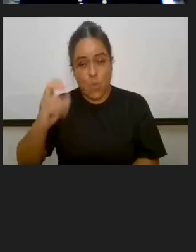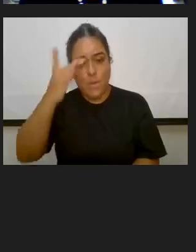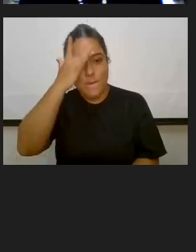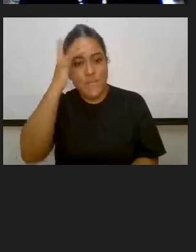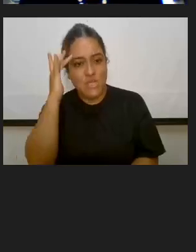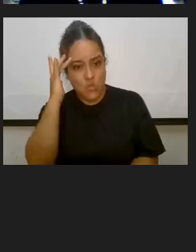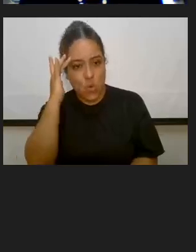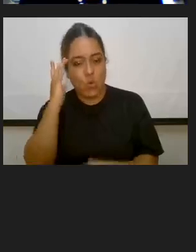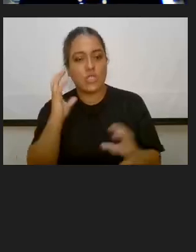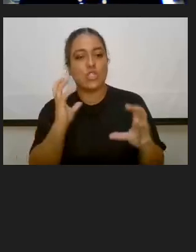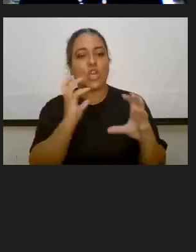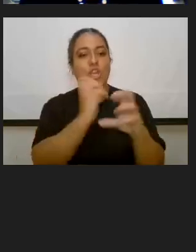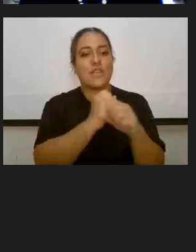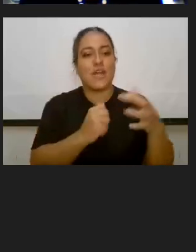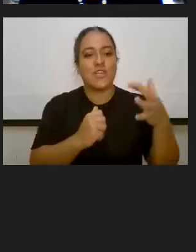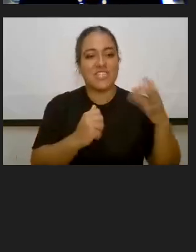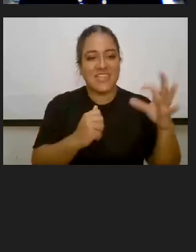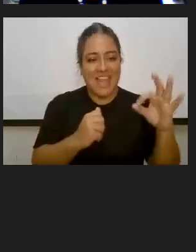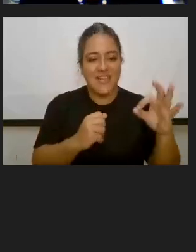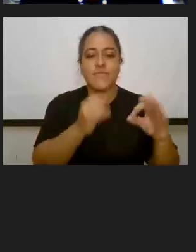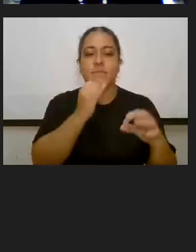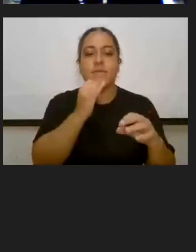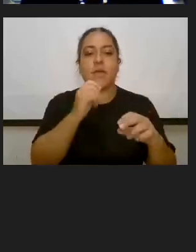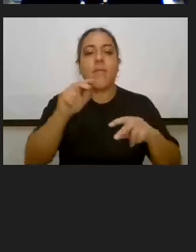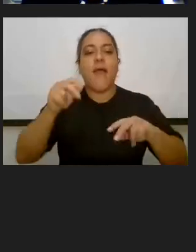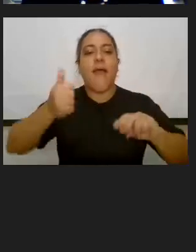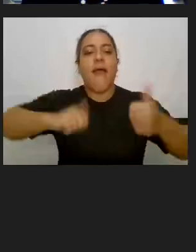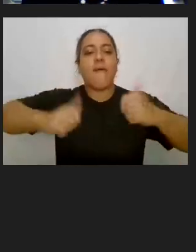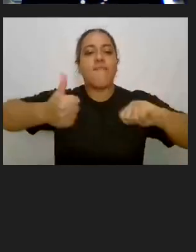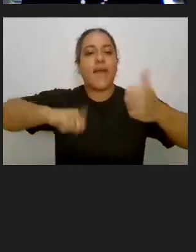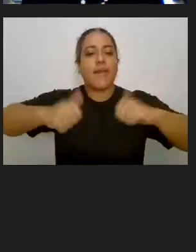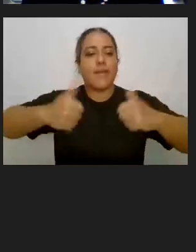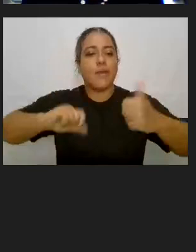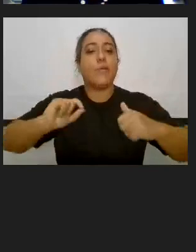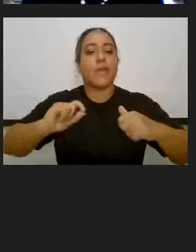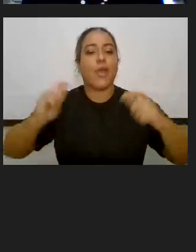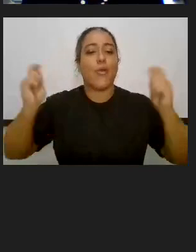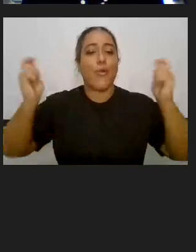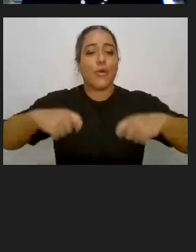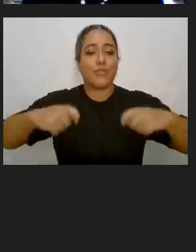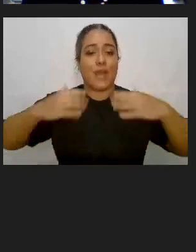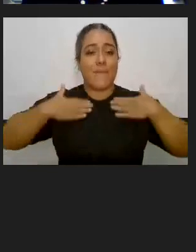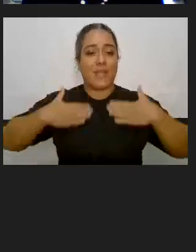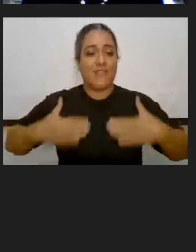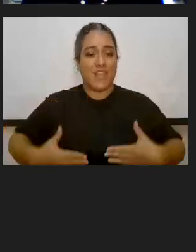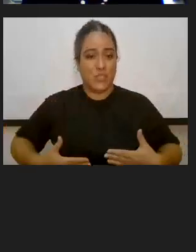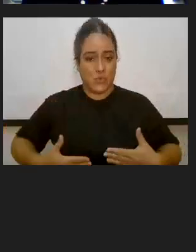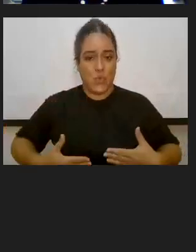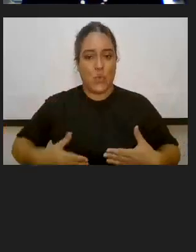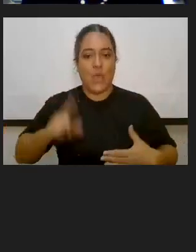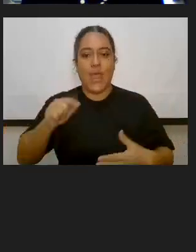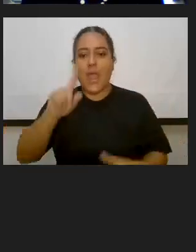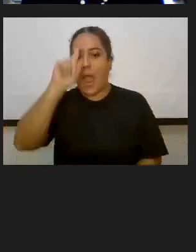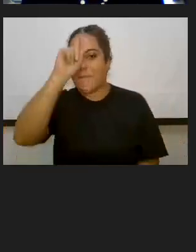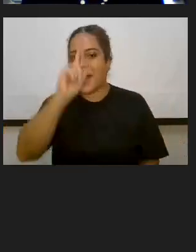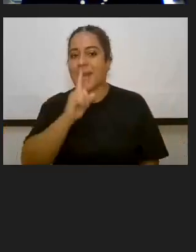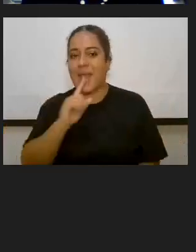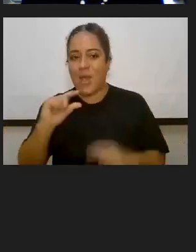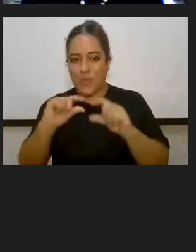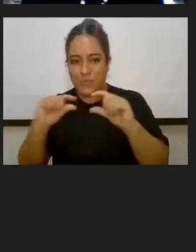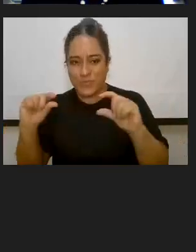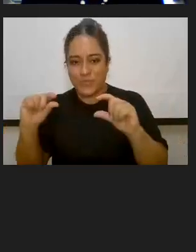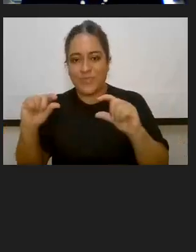como regular a péssimo o condicionamento físico, que é essa daqui, ó, o amarelo. Regular